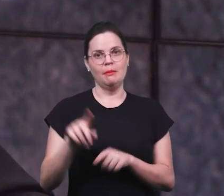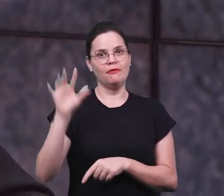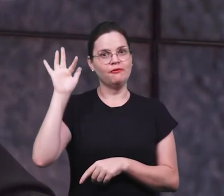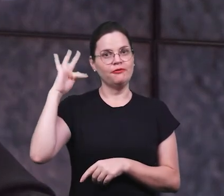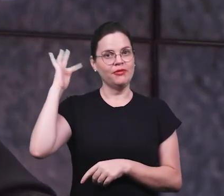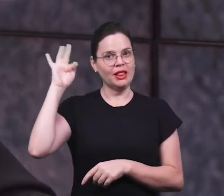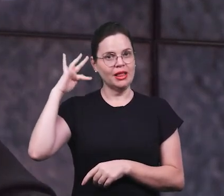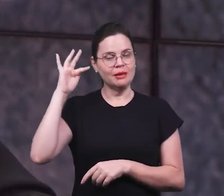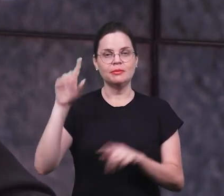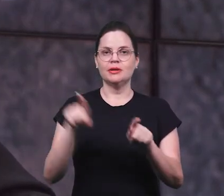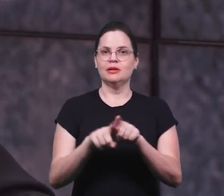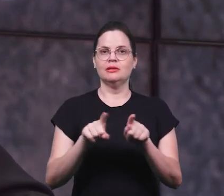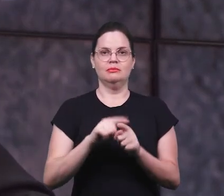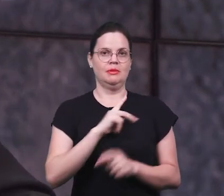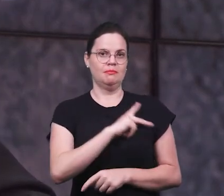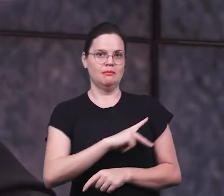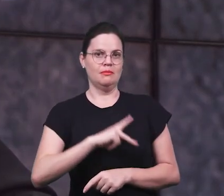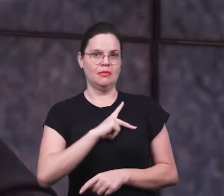Paulo. Para falar do